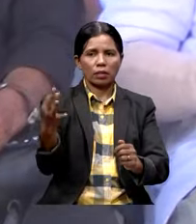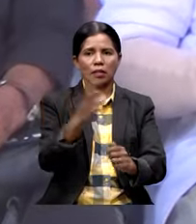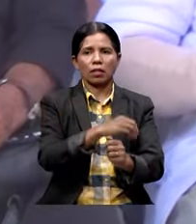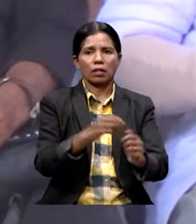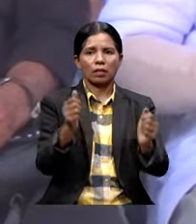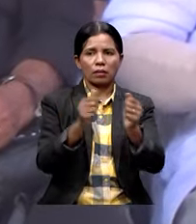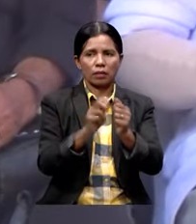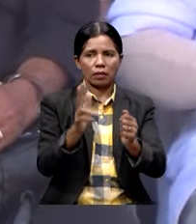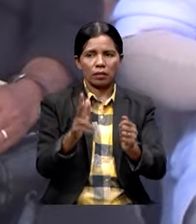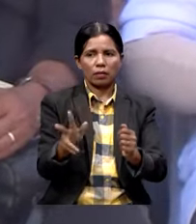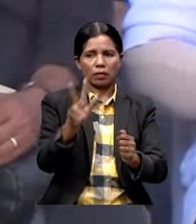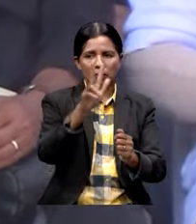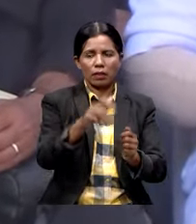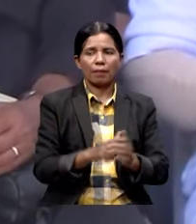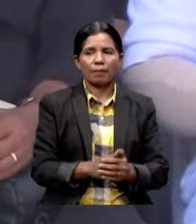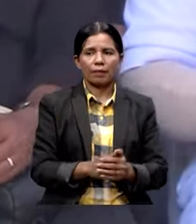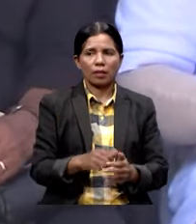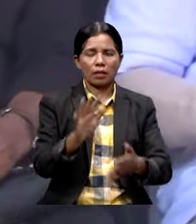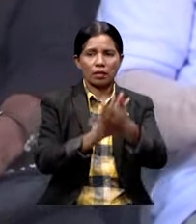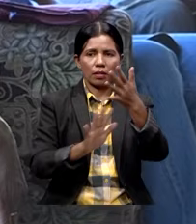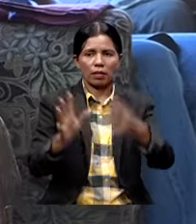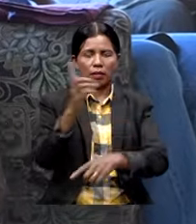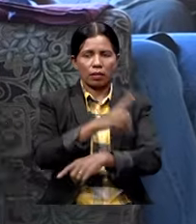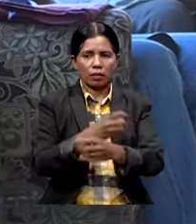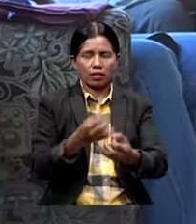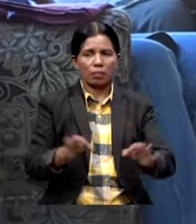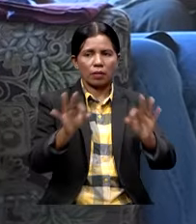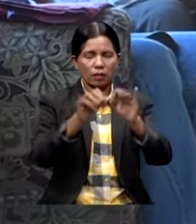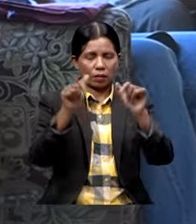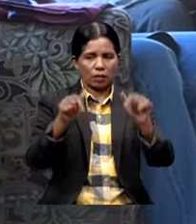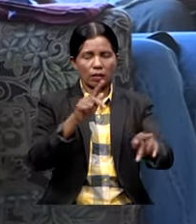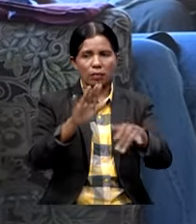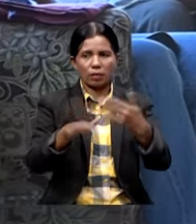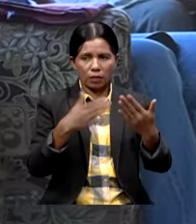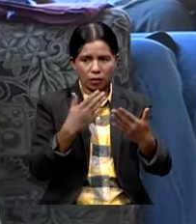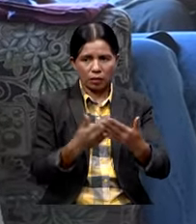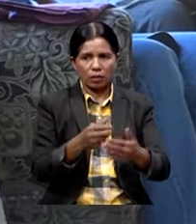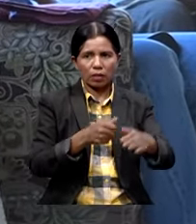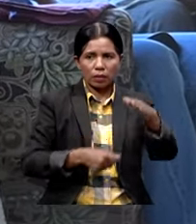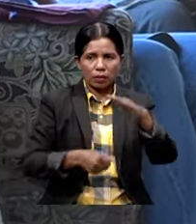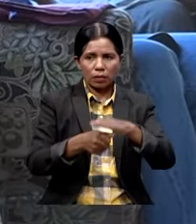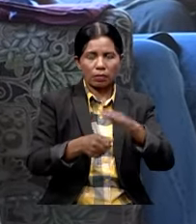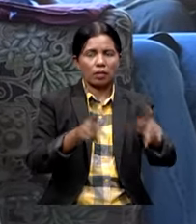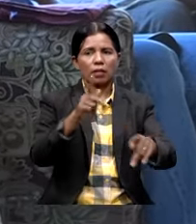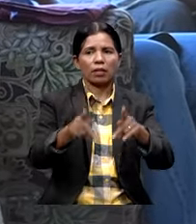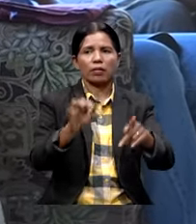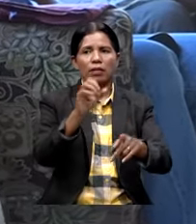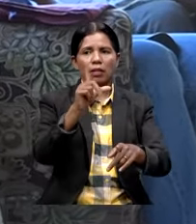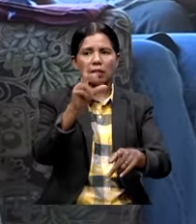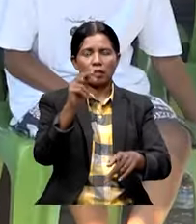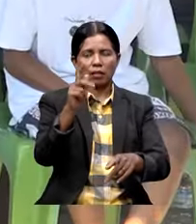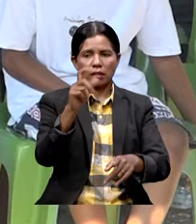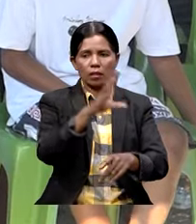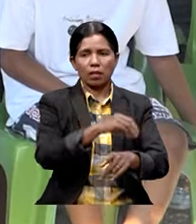badala Tolur sin tolo. E a âmbito comemoração loro importante, né? Sa sin sira nebe durante super comandante Valentir Cairela Sanana